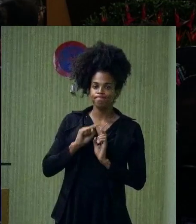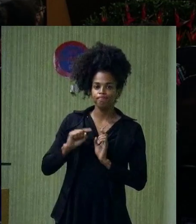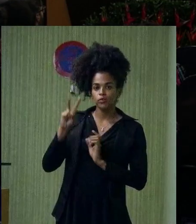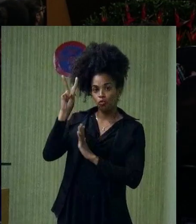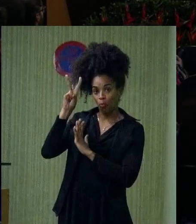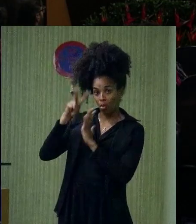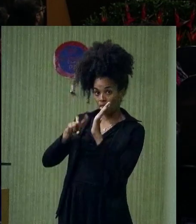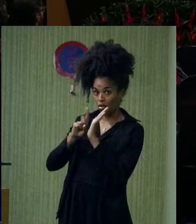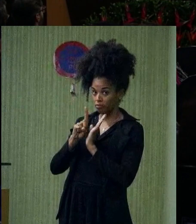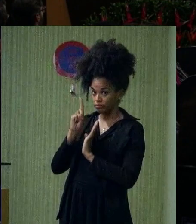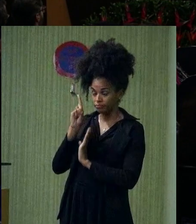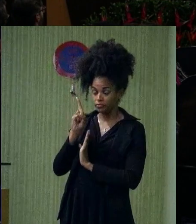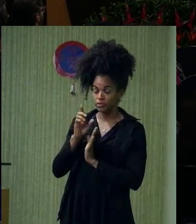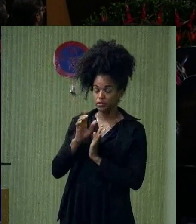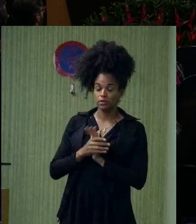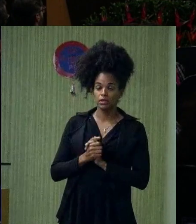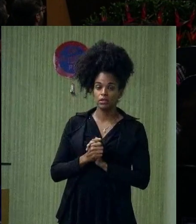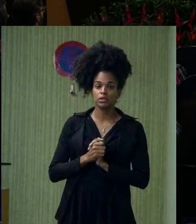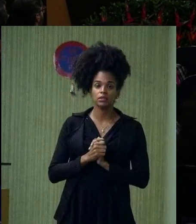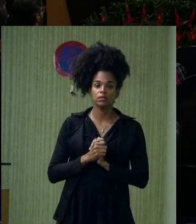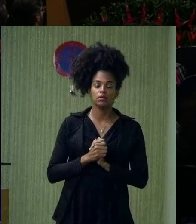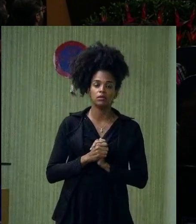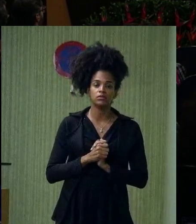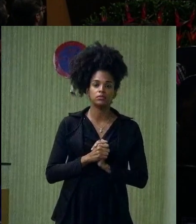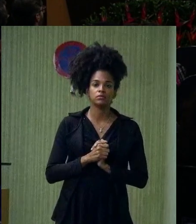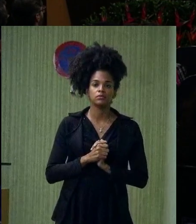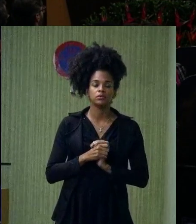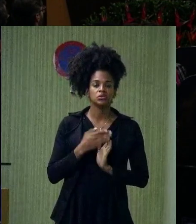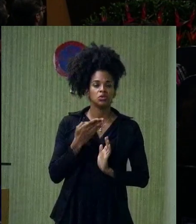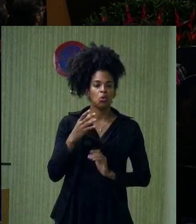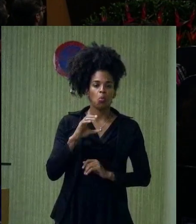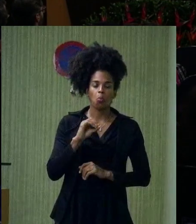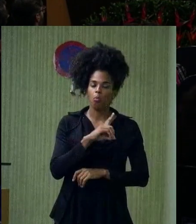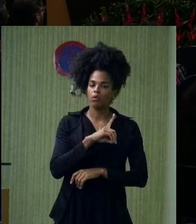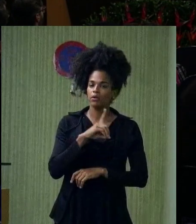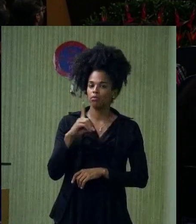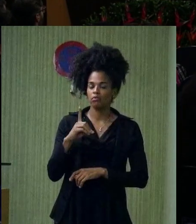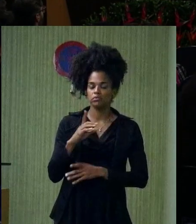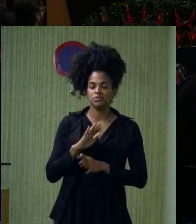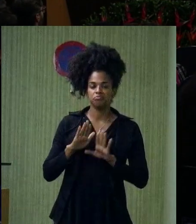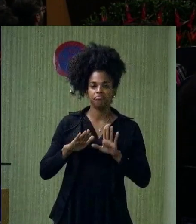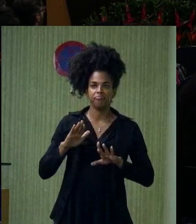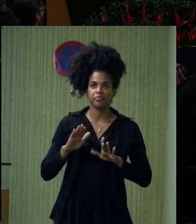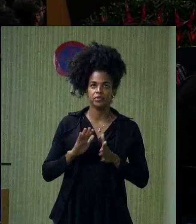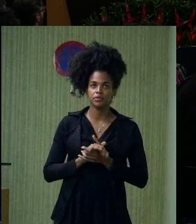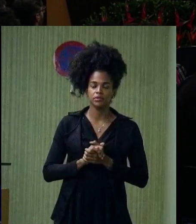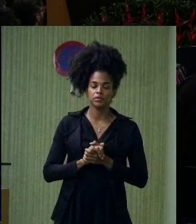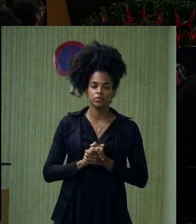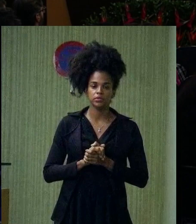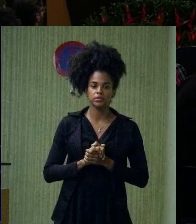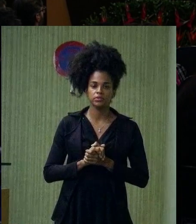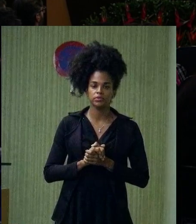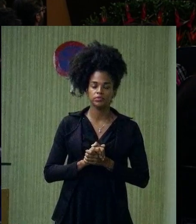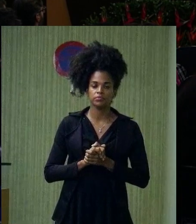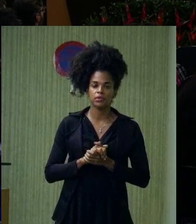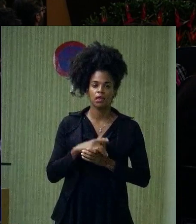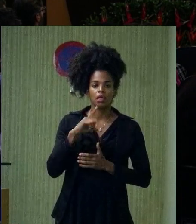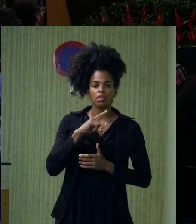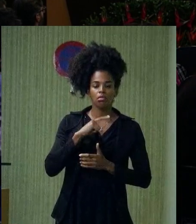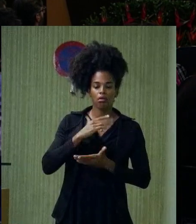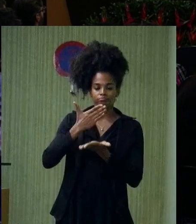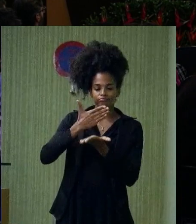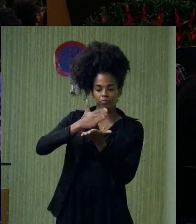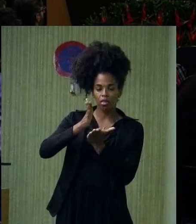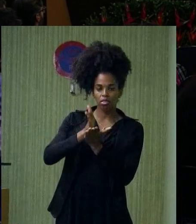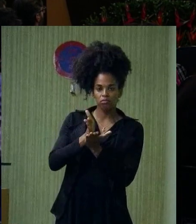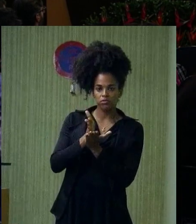abrigo já mais pro final agora faz uns 40 50 dias que que eu estive lá então havia uma divisão